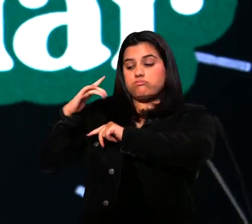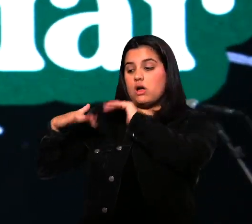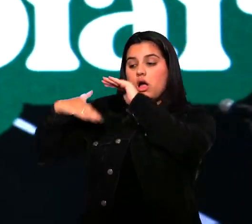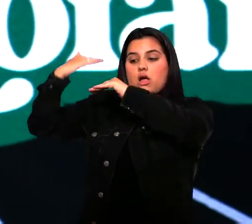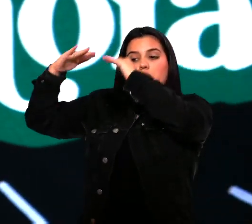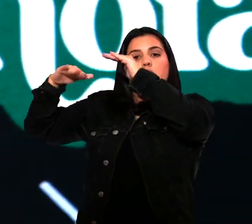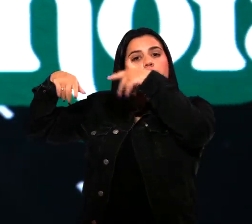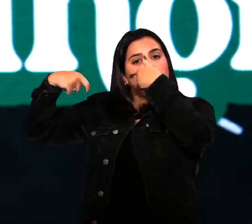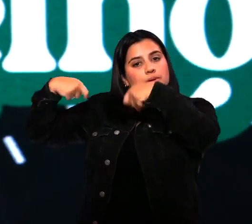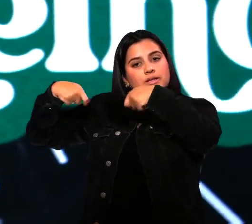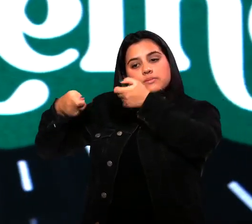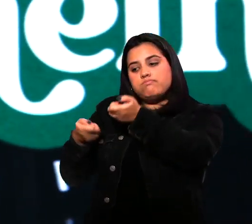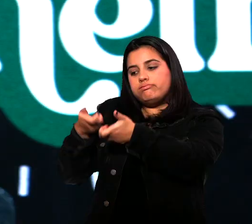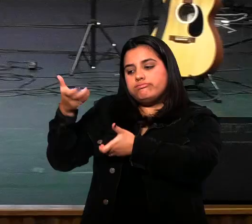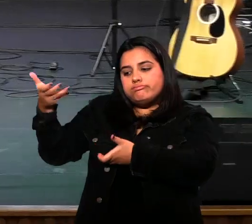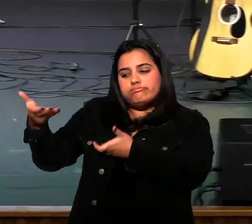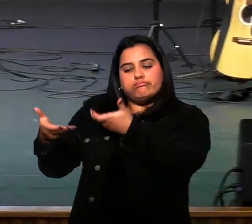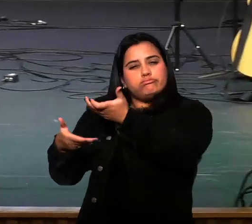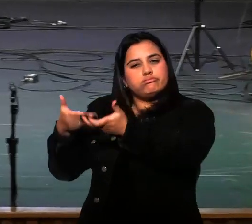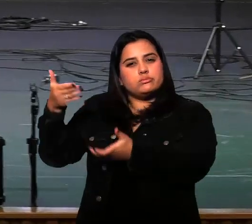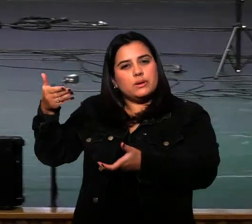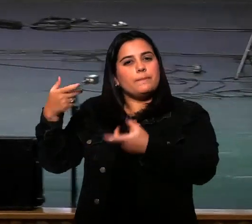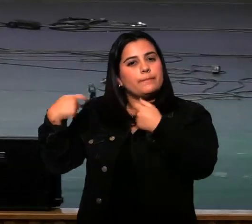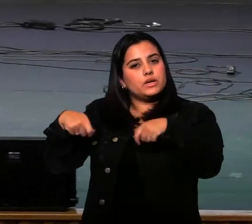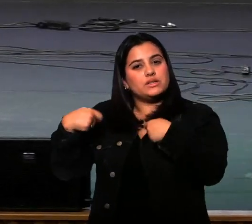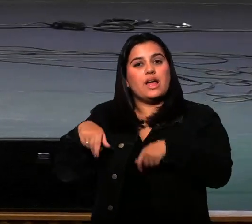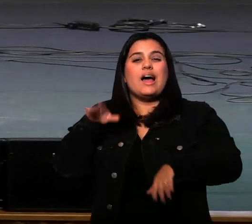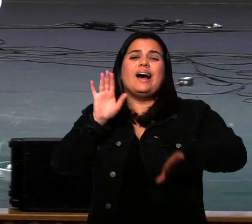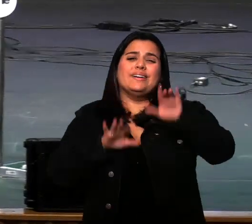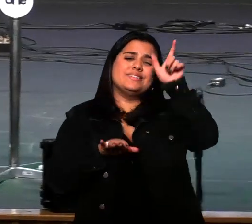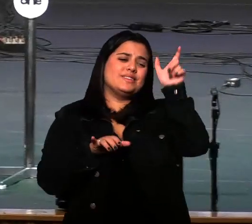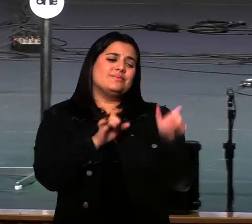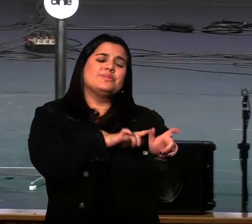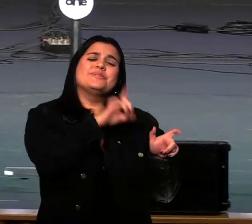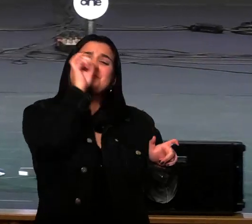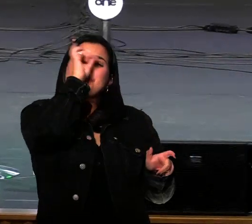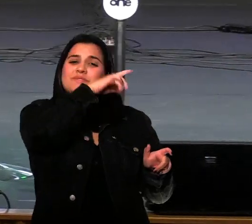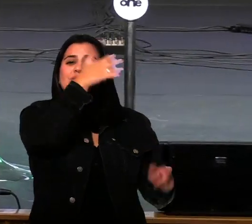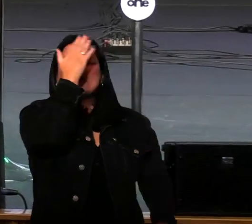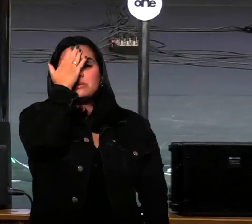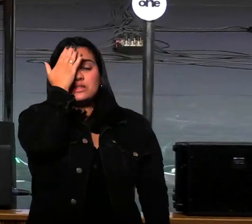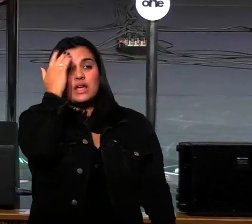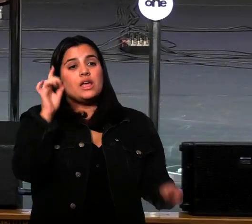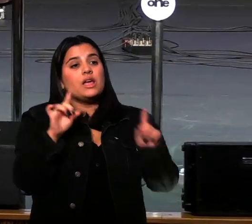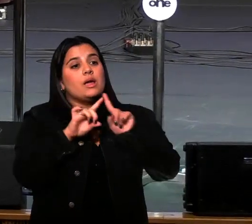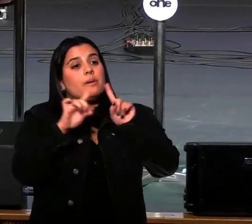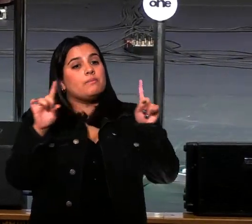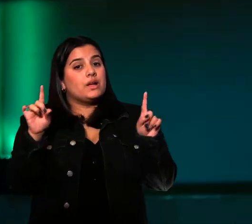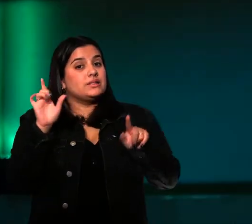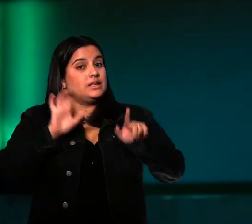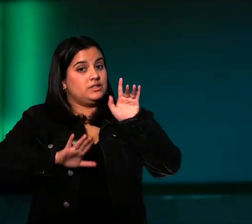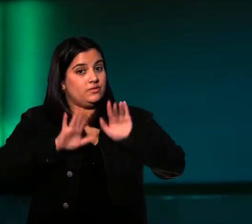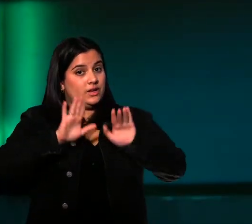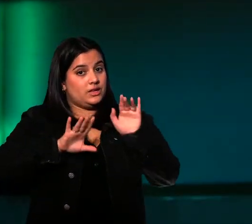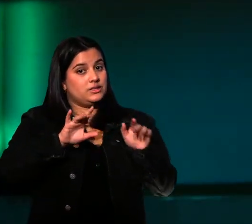Às vezes tem gente que é difícil de lidar. Já parou pensar que Deus colocou essa pessoa na tua vida para trabalhar algumas coisas na tua